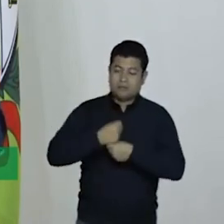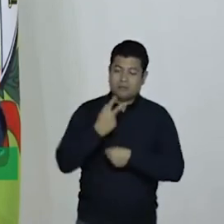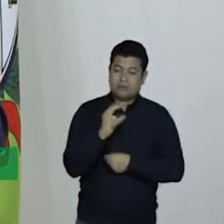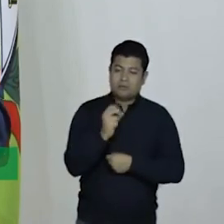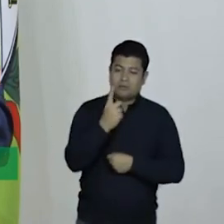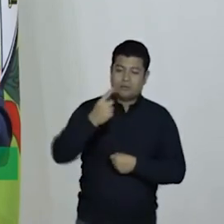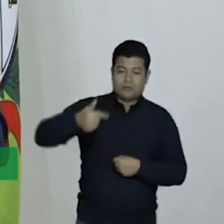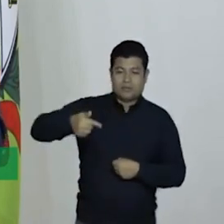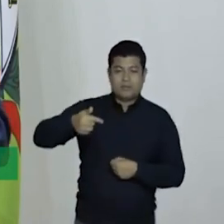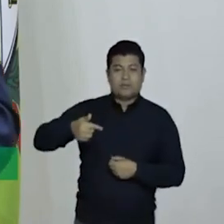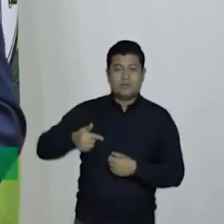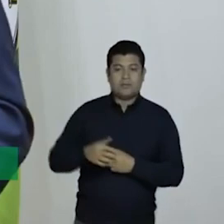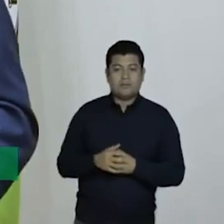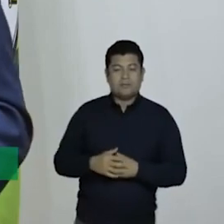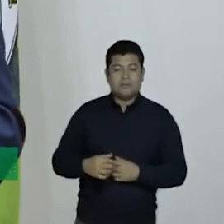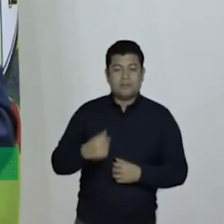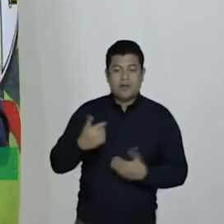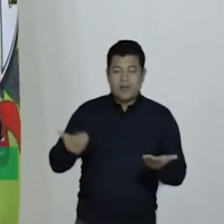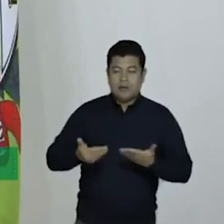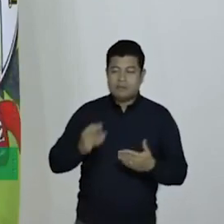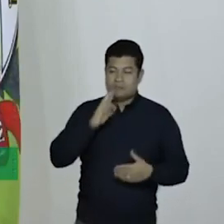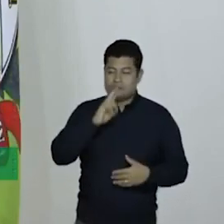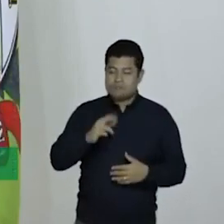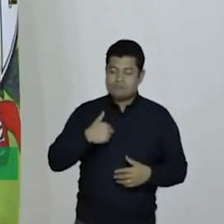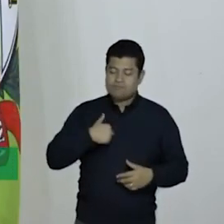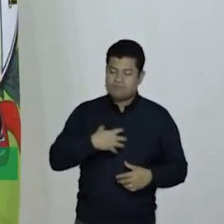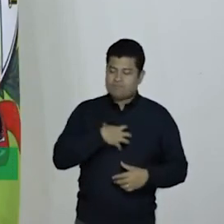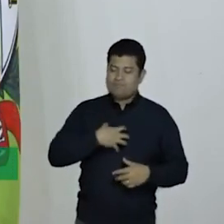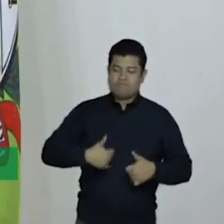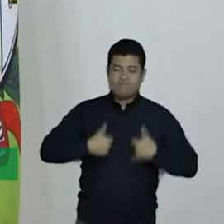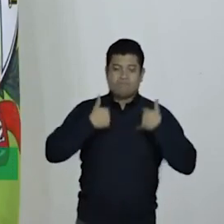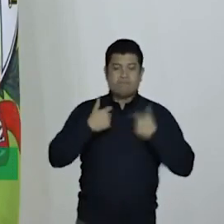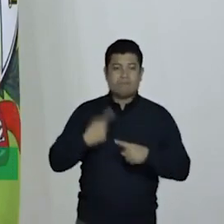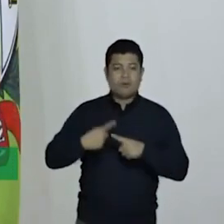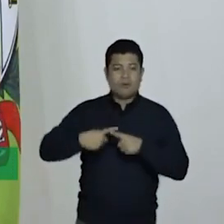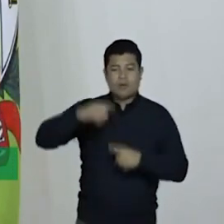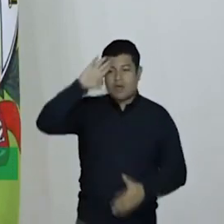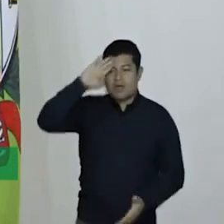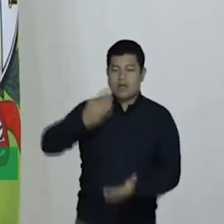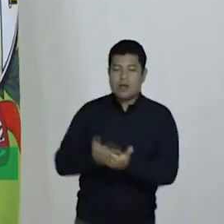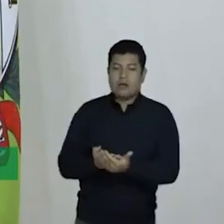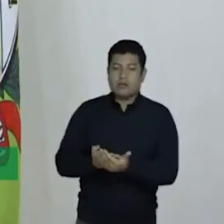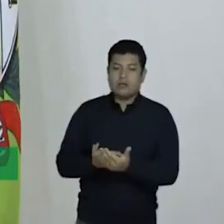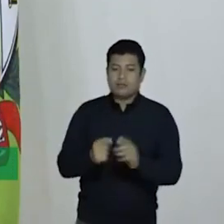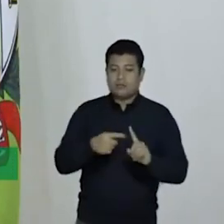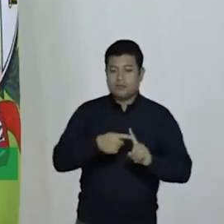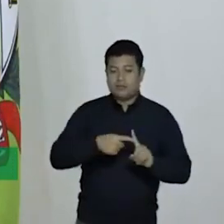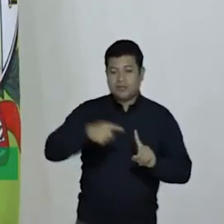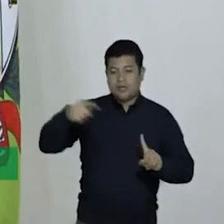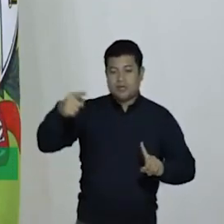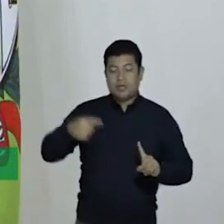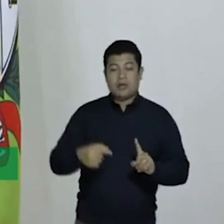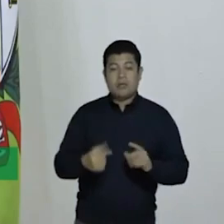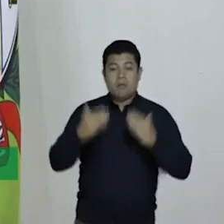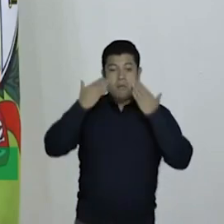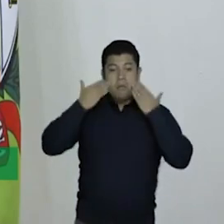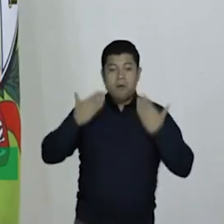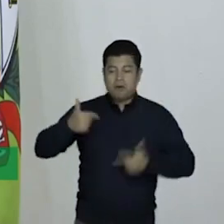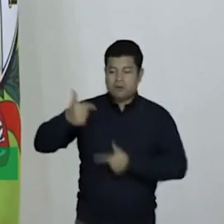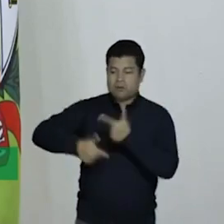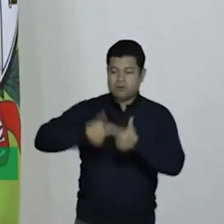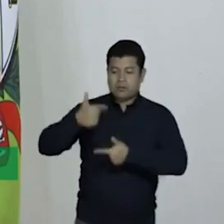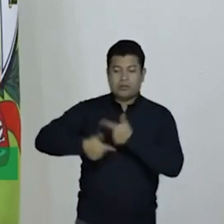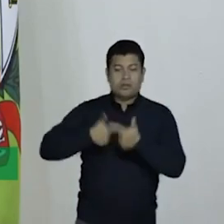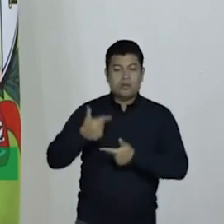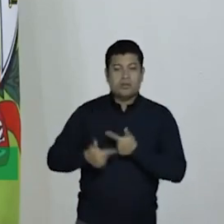Resultado que muito me orgulha. Acredito que esse índice seja reflexo do trabalho conjunto